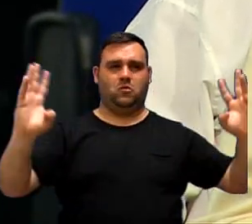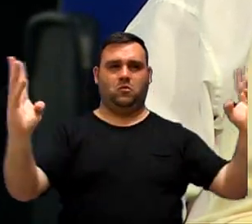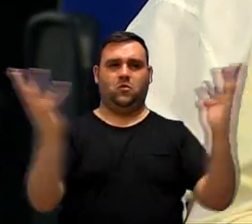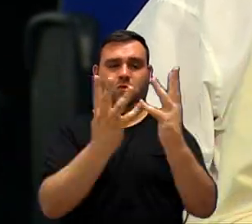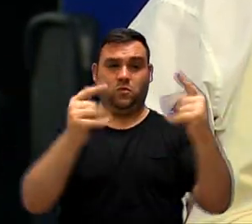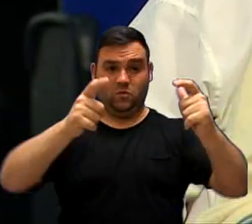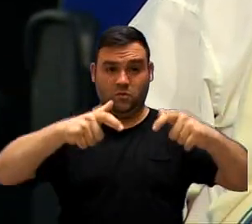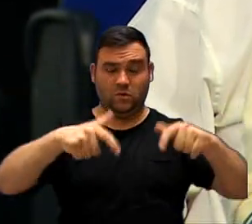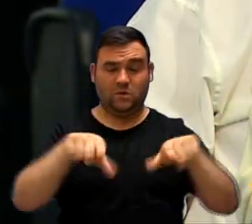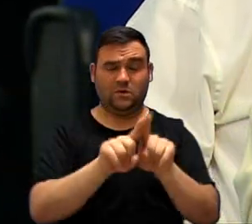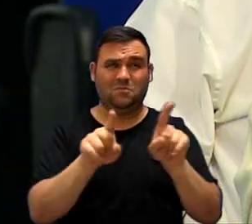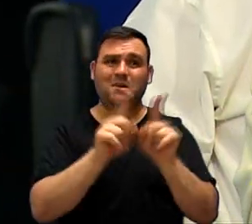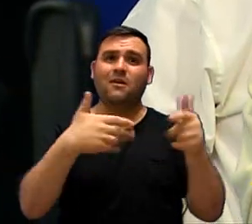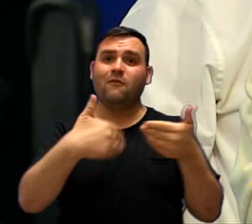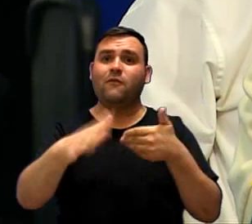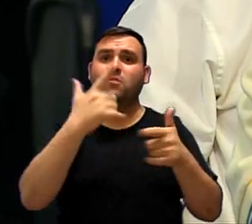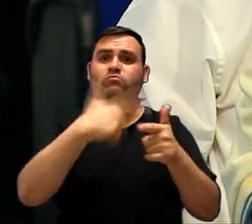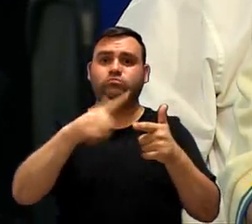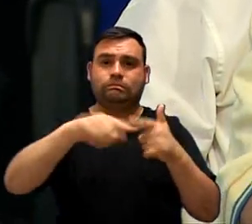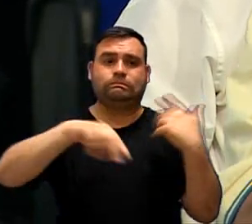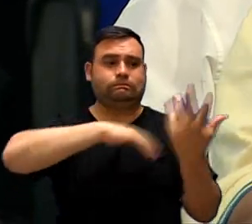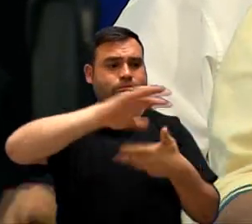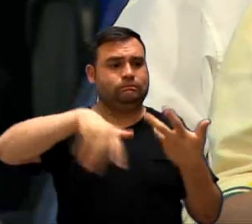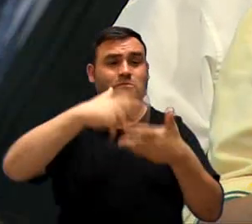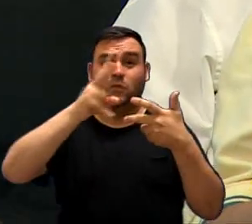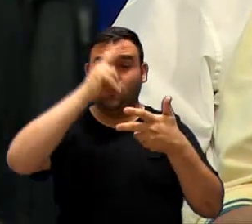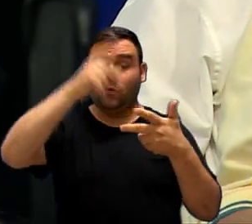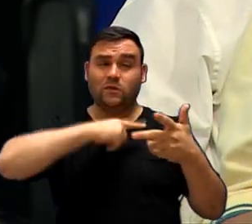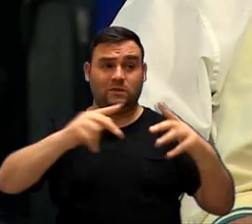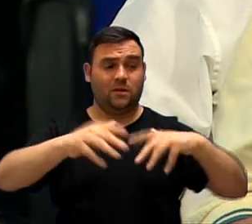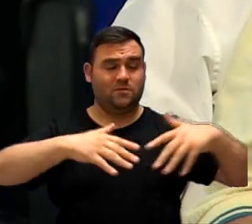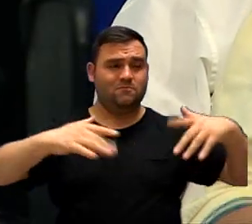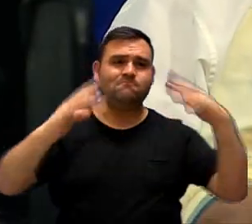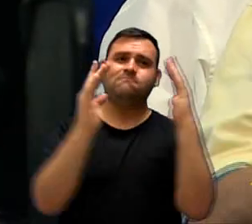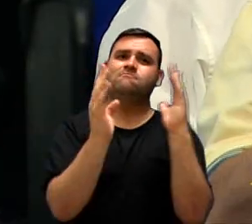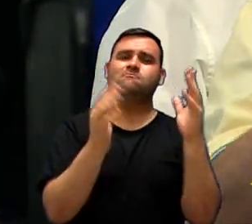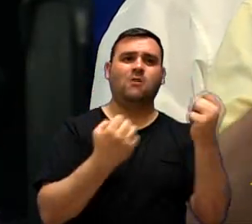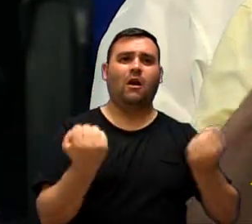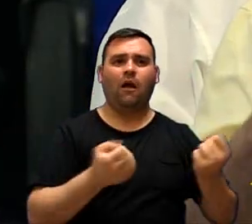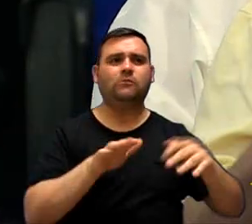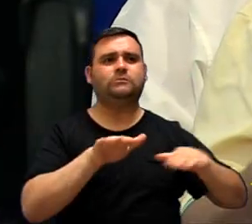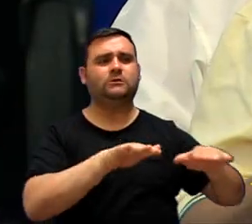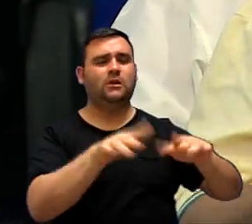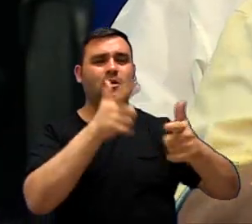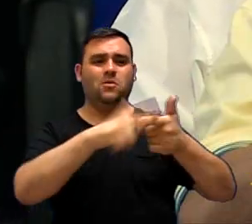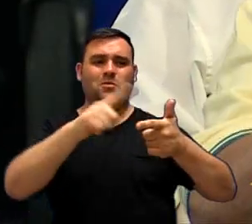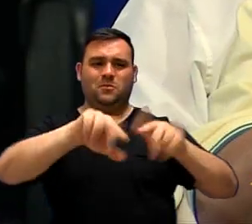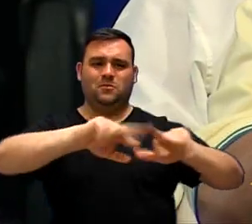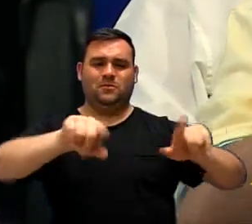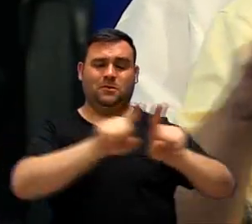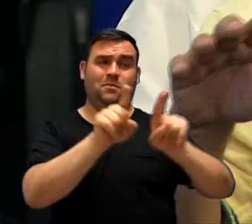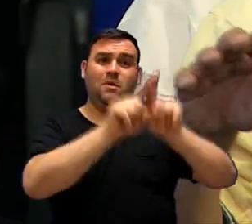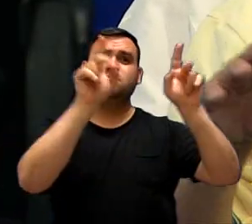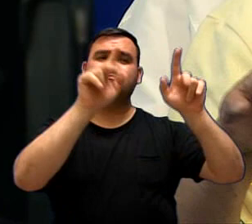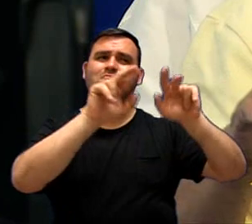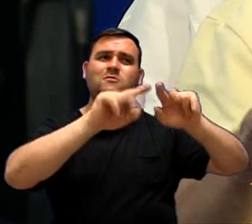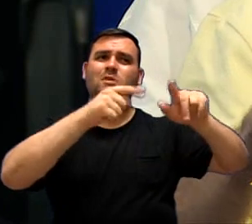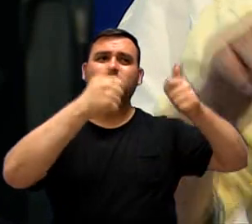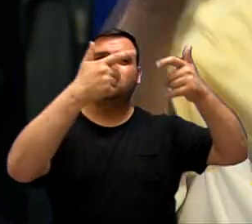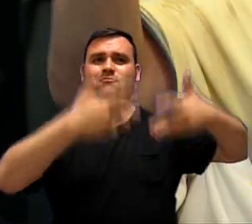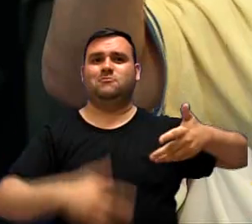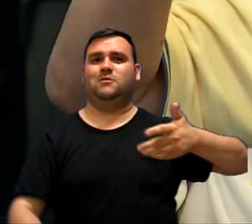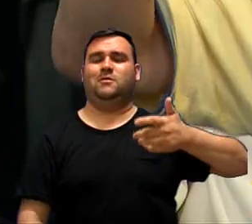região norte, isso causará um transtorno imenso em mobilidade. Problemas que nós temos e sobre os quais não se